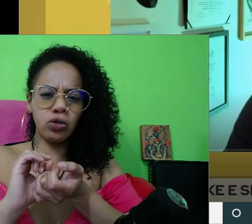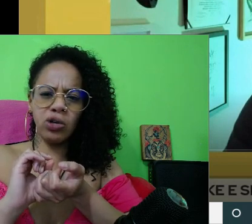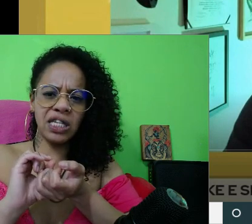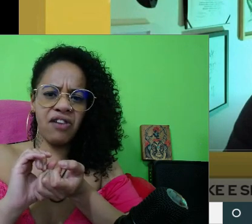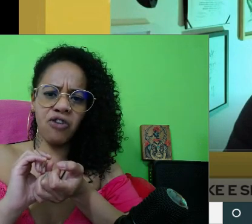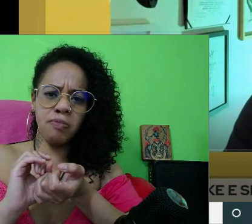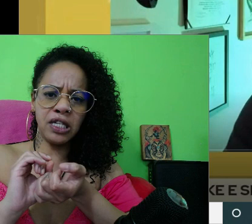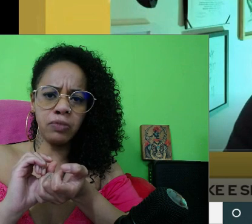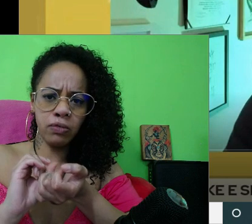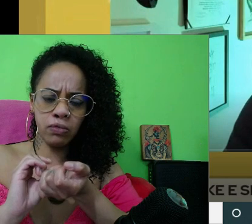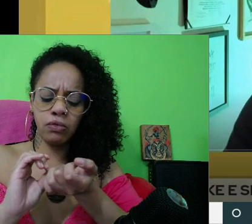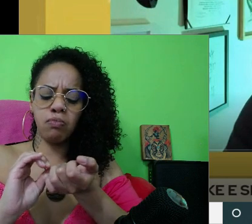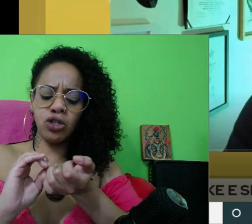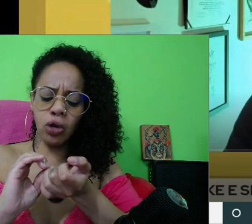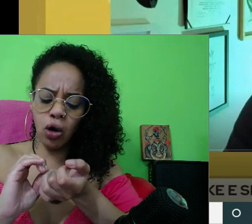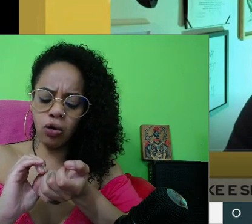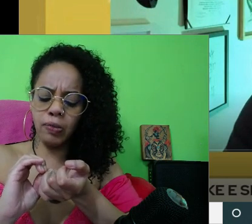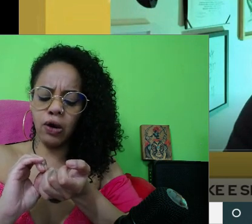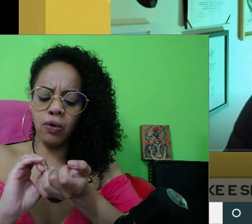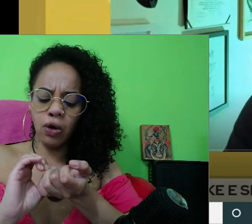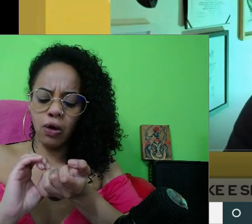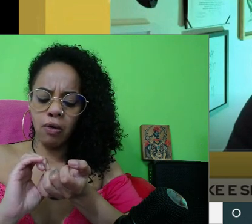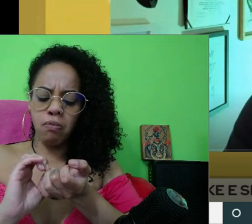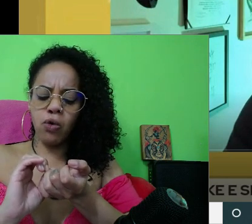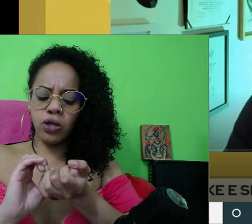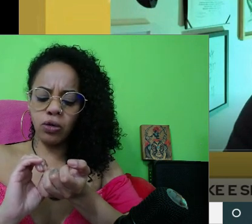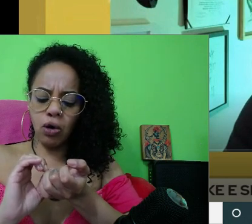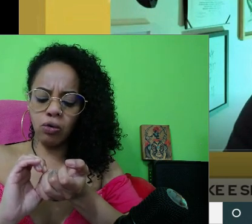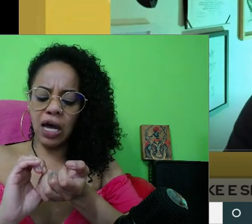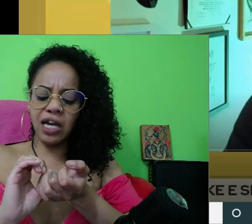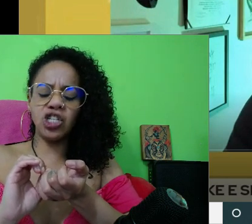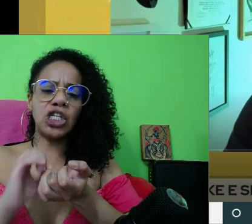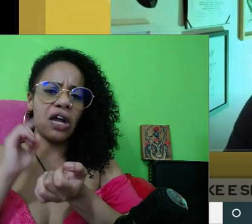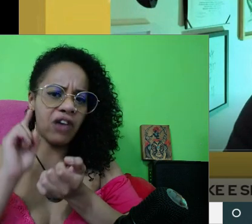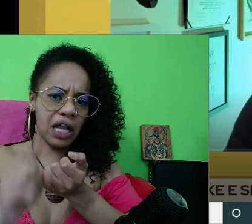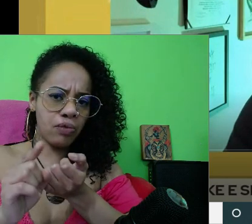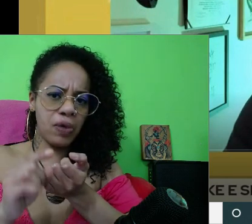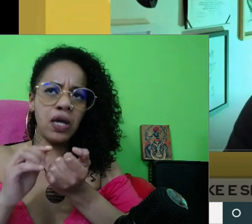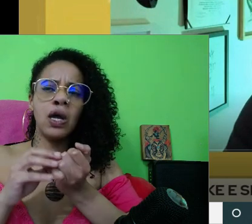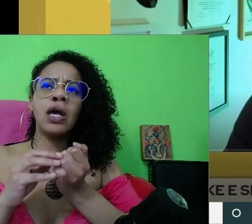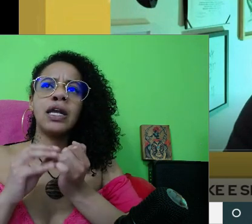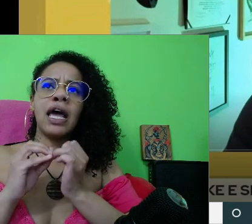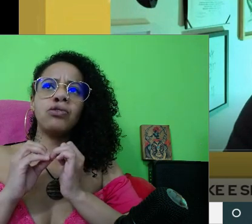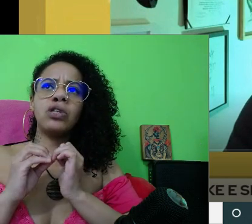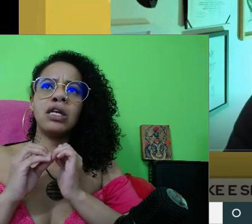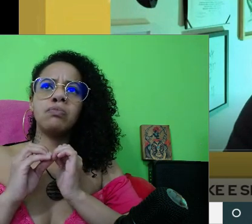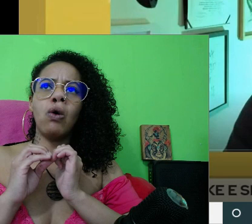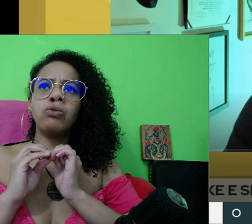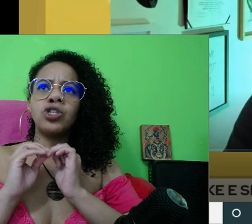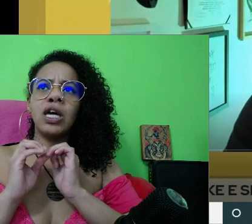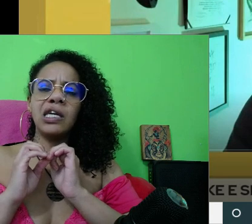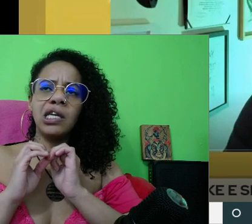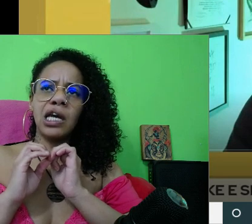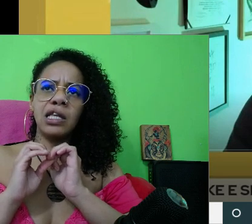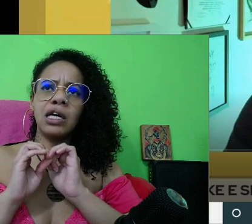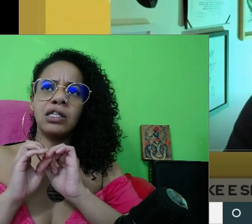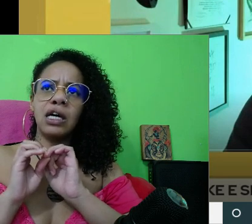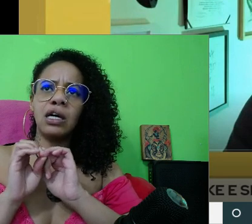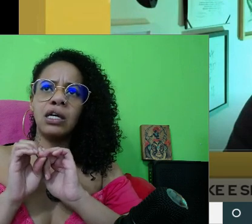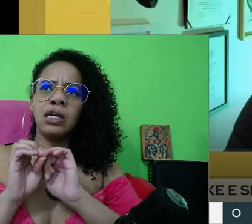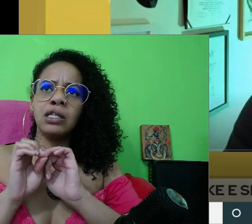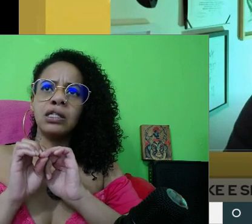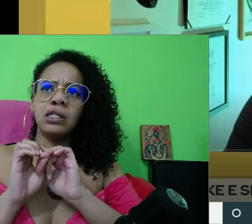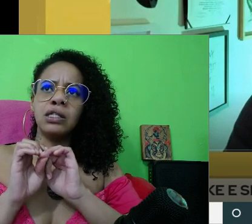tudo isso é reformismo muito louco meu muito louco aí a gente tem que falar também né do desmonte aí né